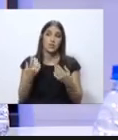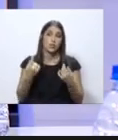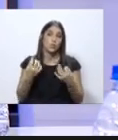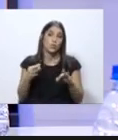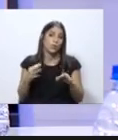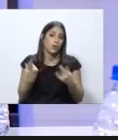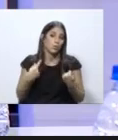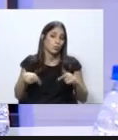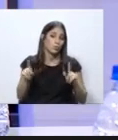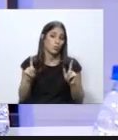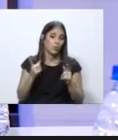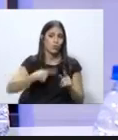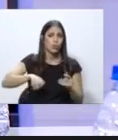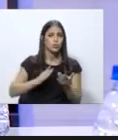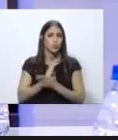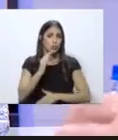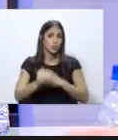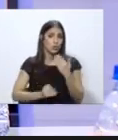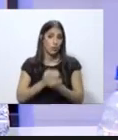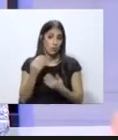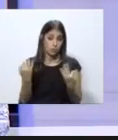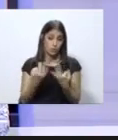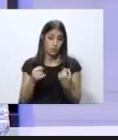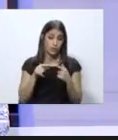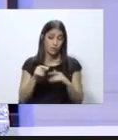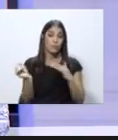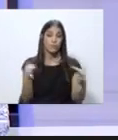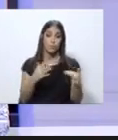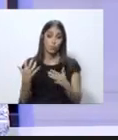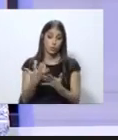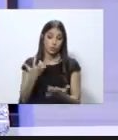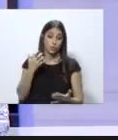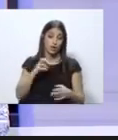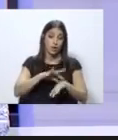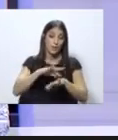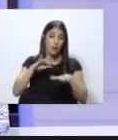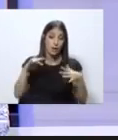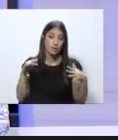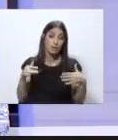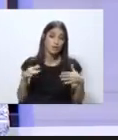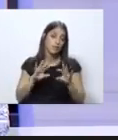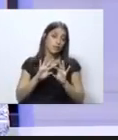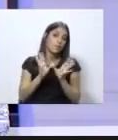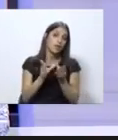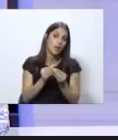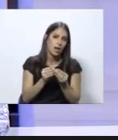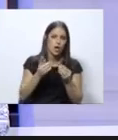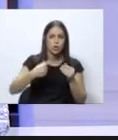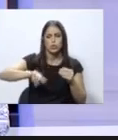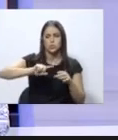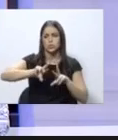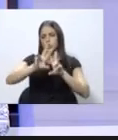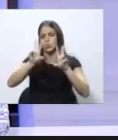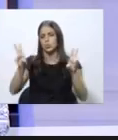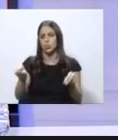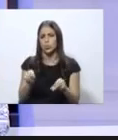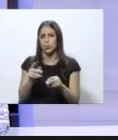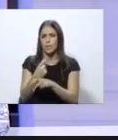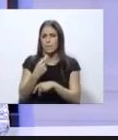continuamos a ter futebol em contexto de pandemia. Nunca tivemos um mercado aberto até